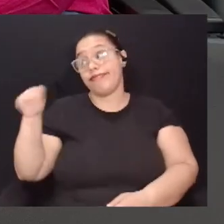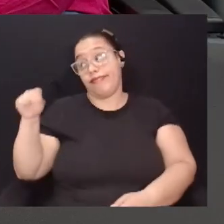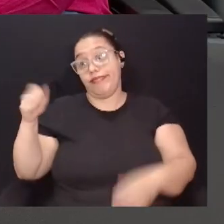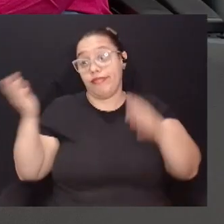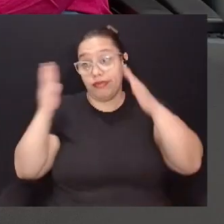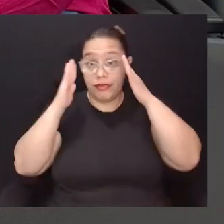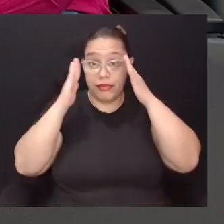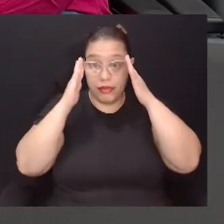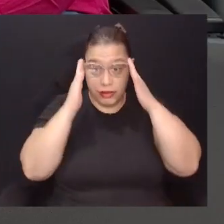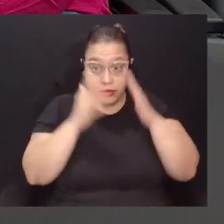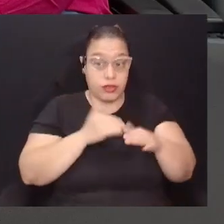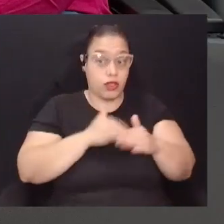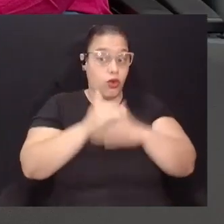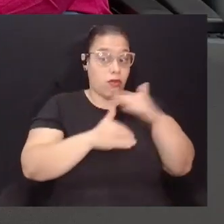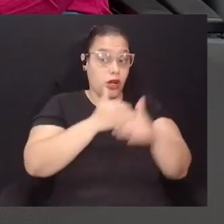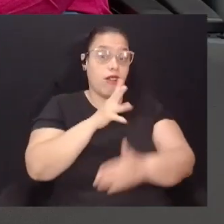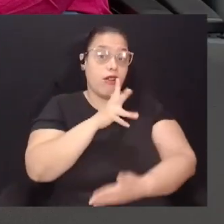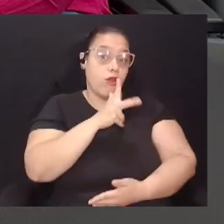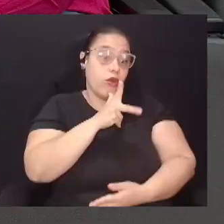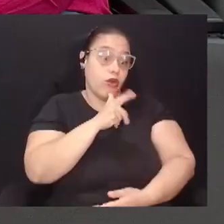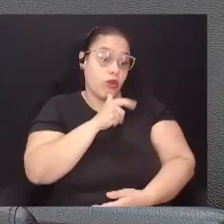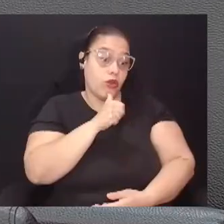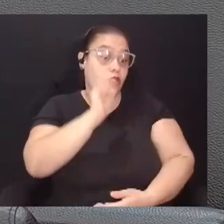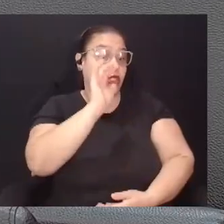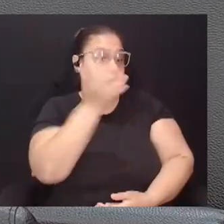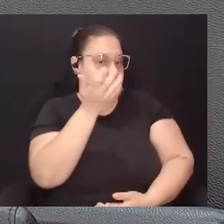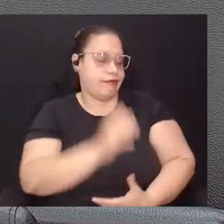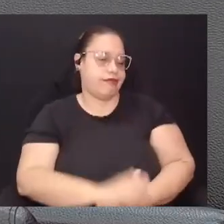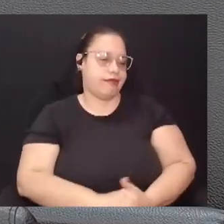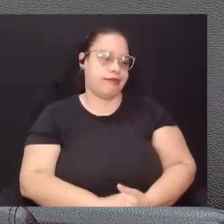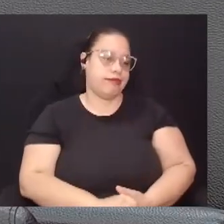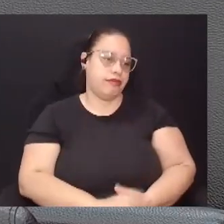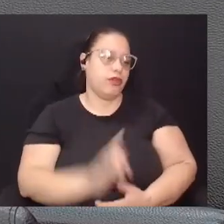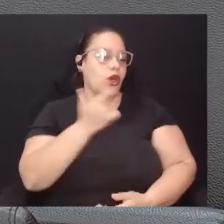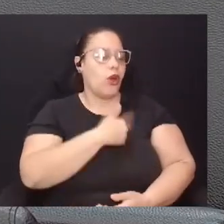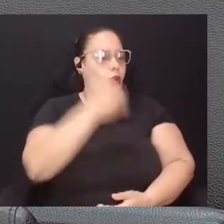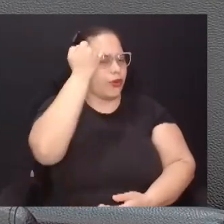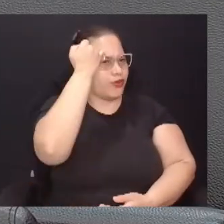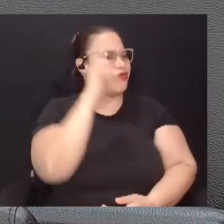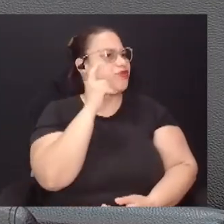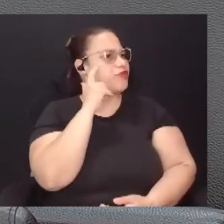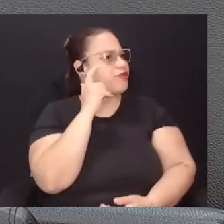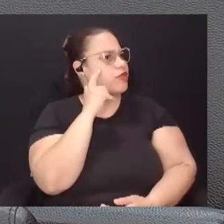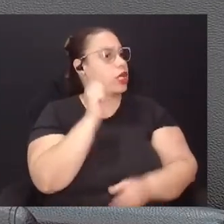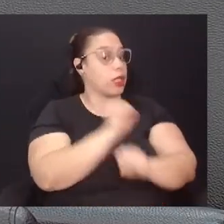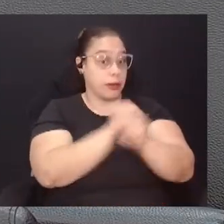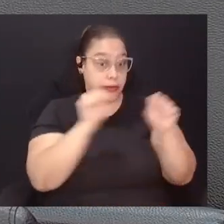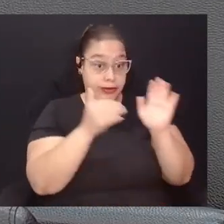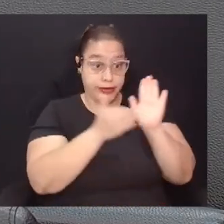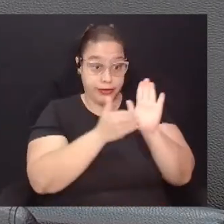assim, isso já passou muito tempo que isso aconteceu, né? Então, a nossa ideia é que isso tenha a